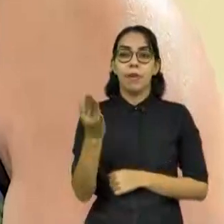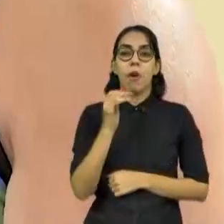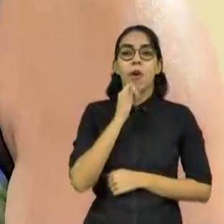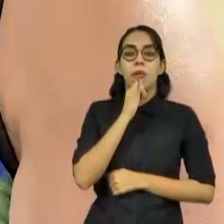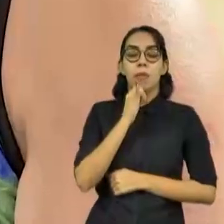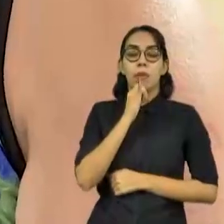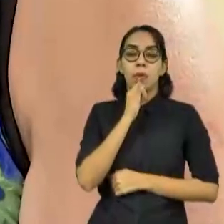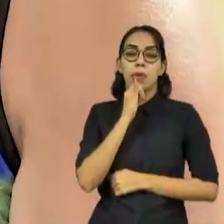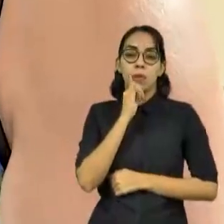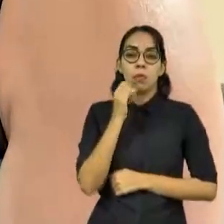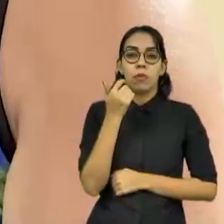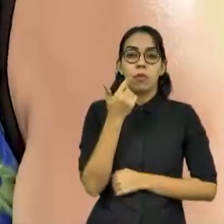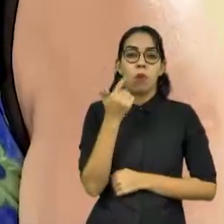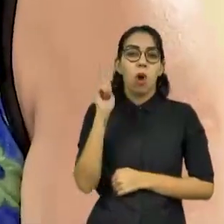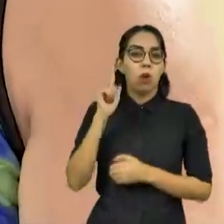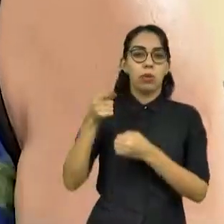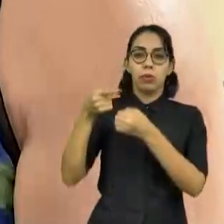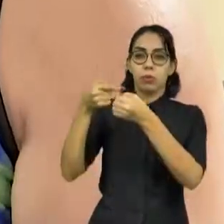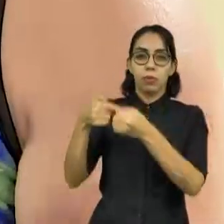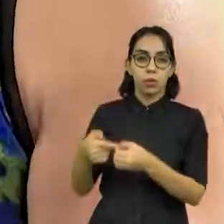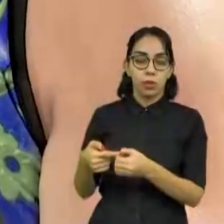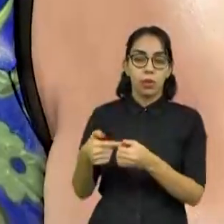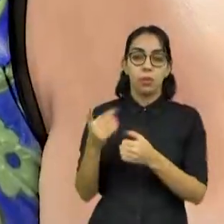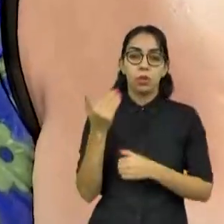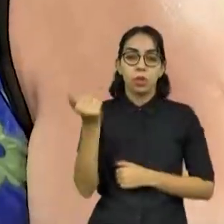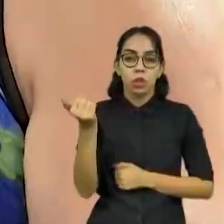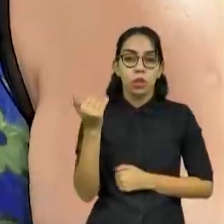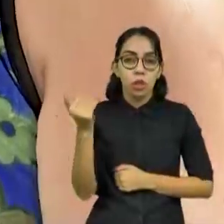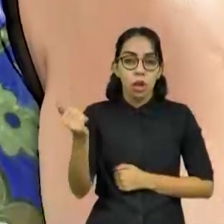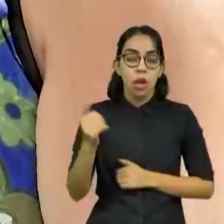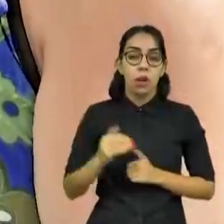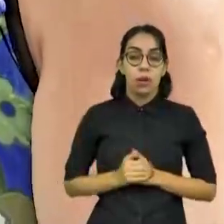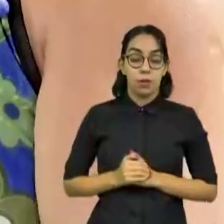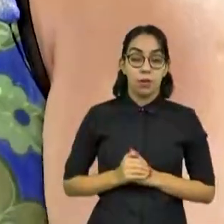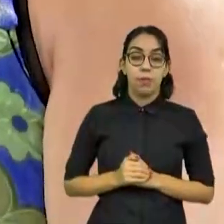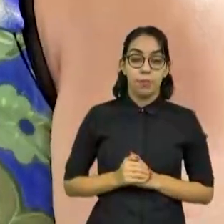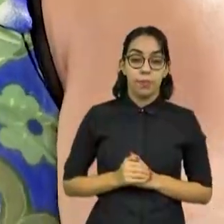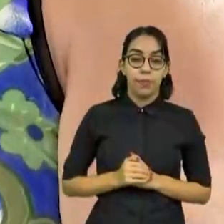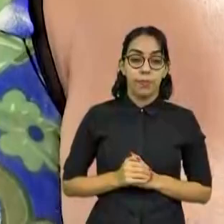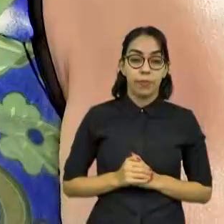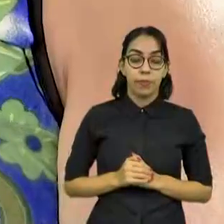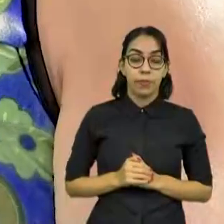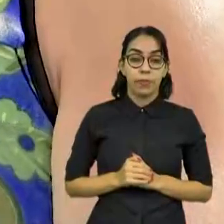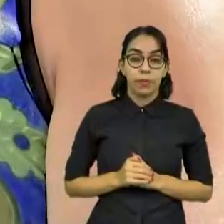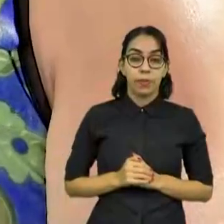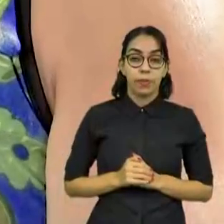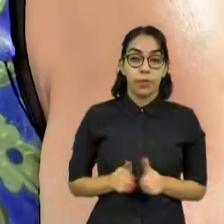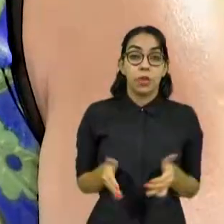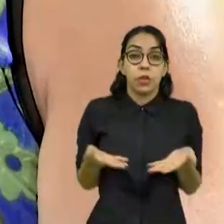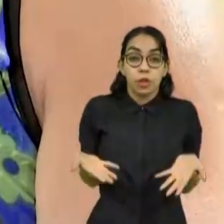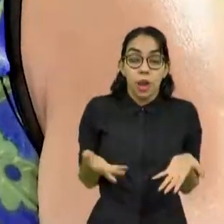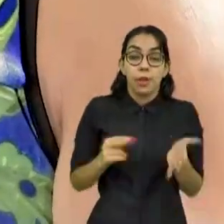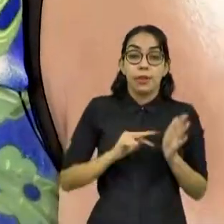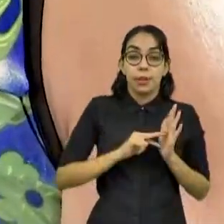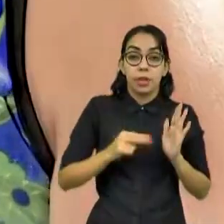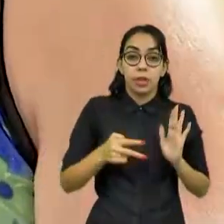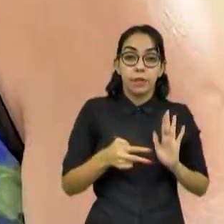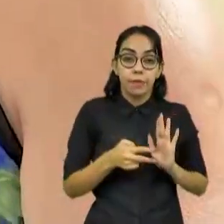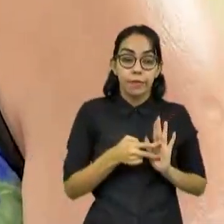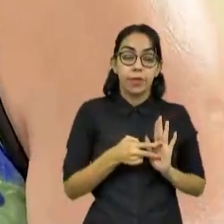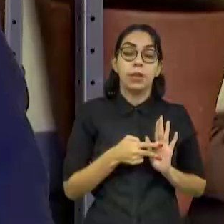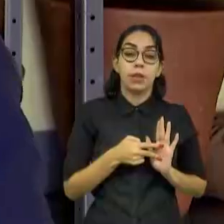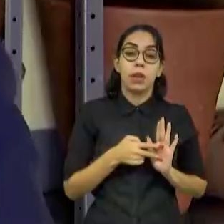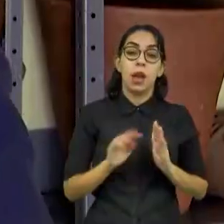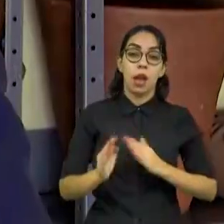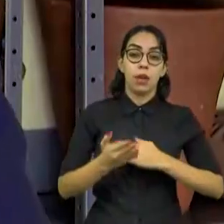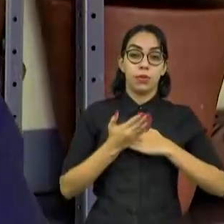né? Em Tianguá, em Bajara. Tudo isso, né, é uma vantagem já para a